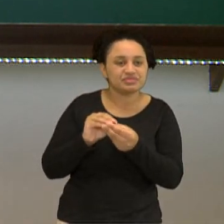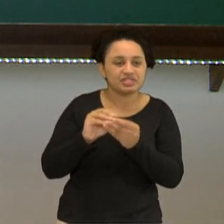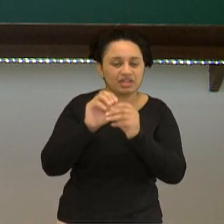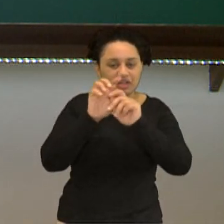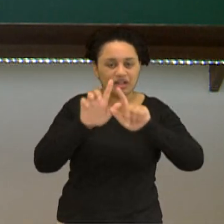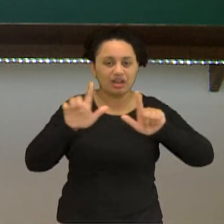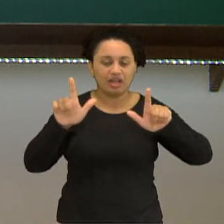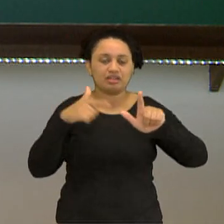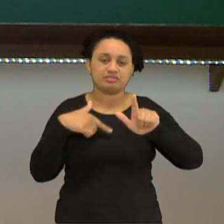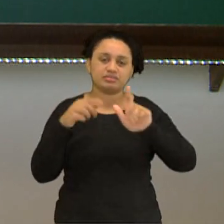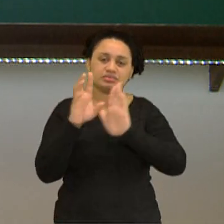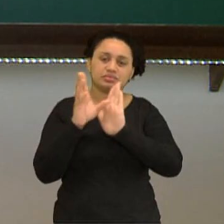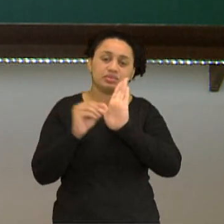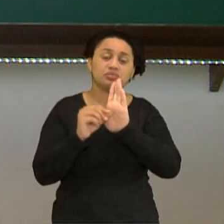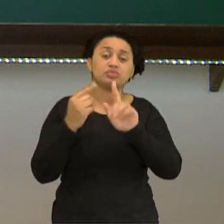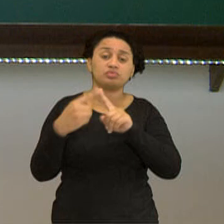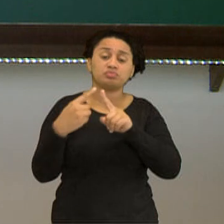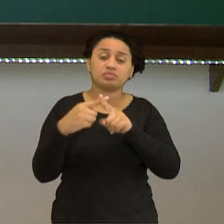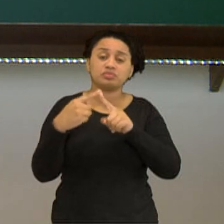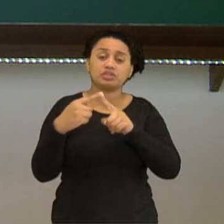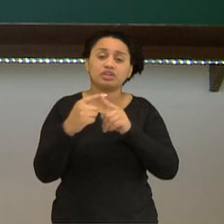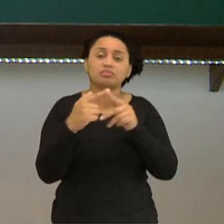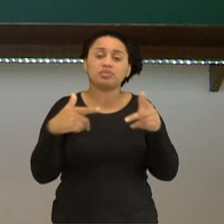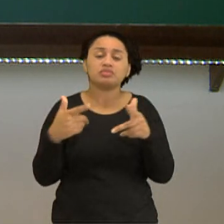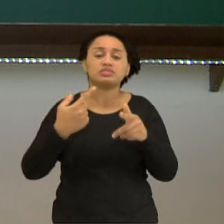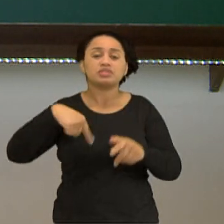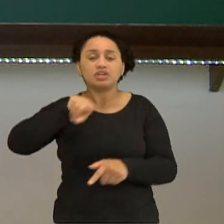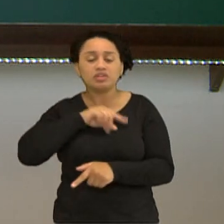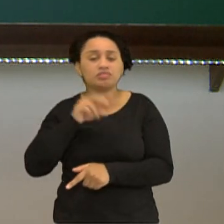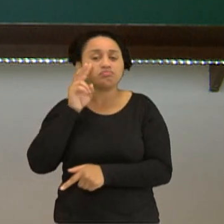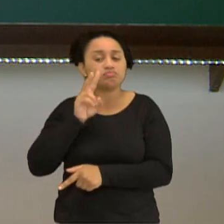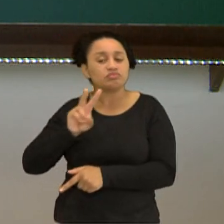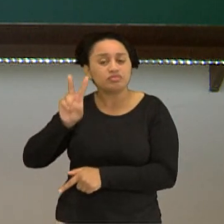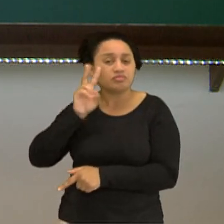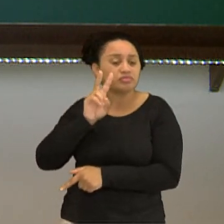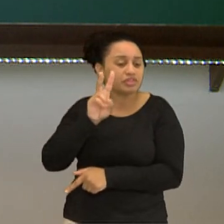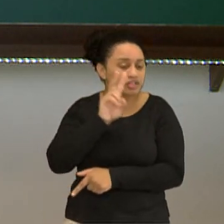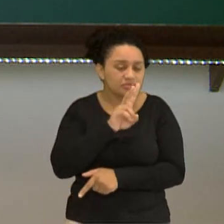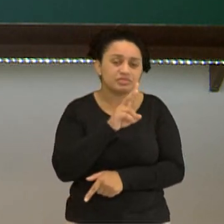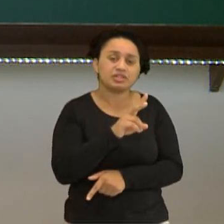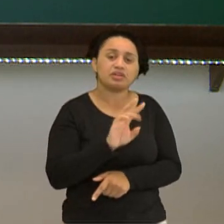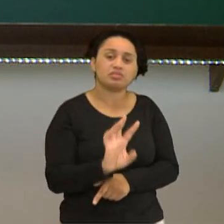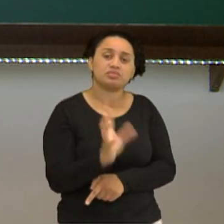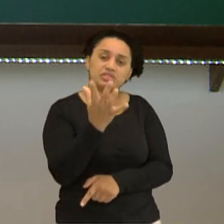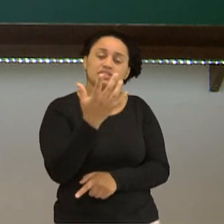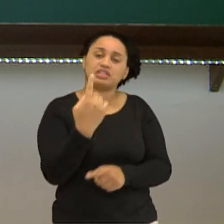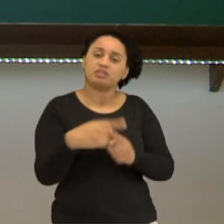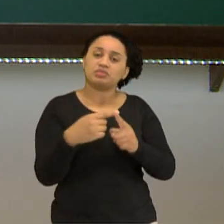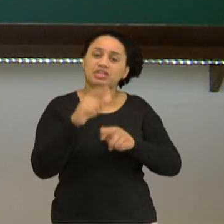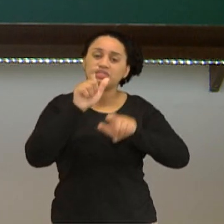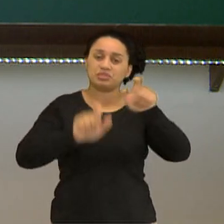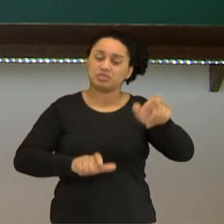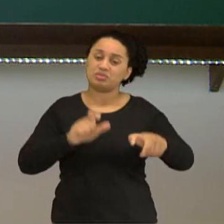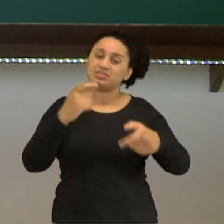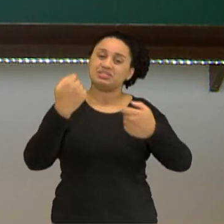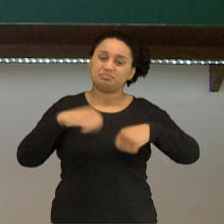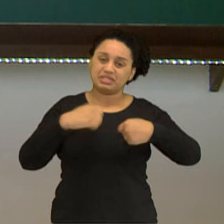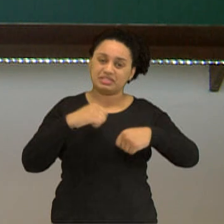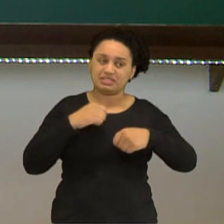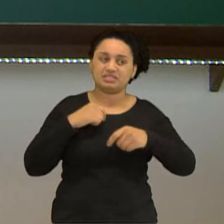essa parte, que é uma parte assim que a gente tem visto ser cada vez mais frequente, as pessoas necessitando